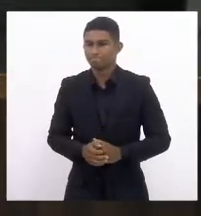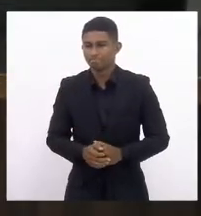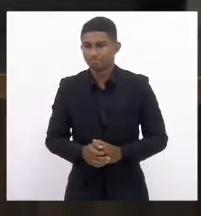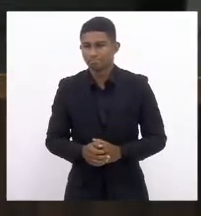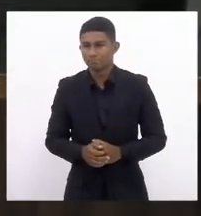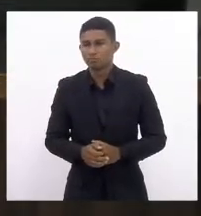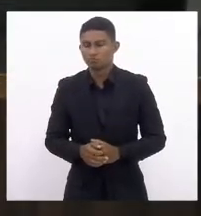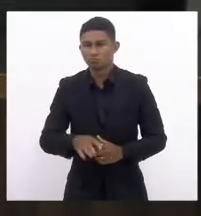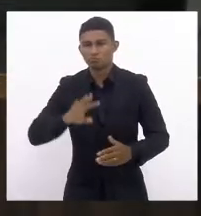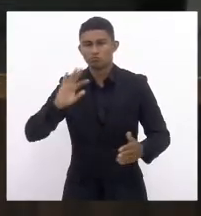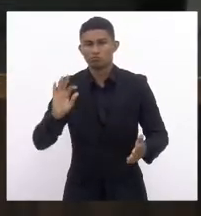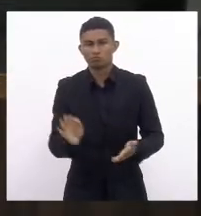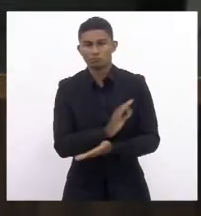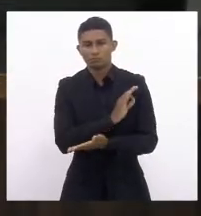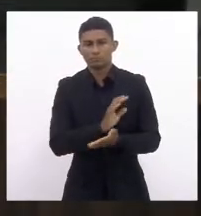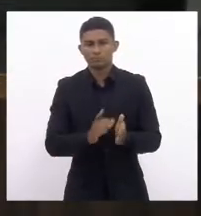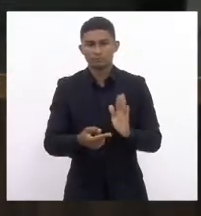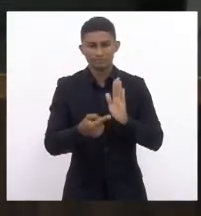Devidamente assinado.